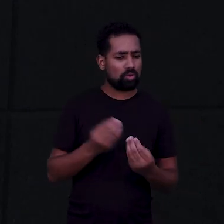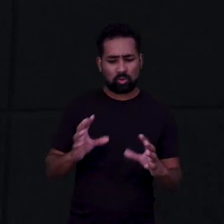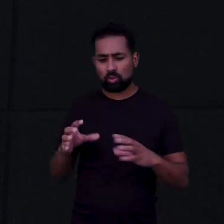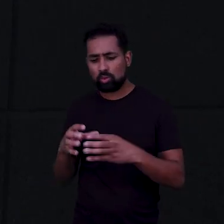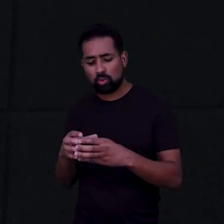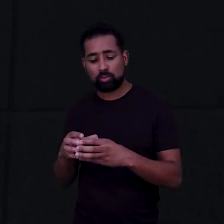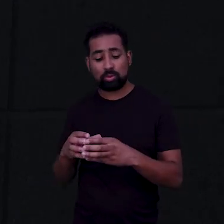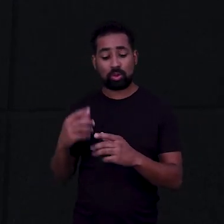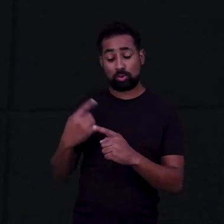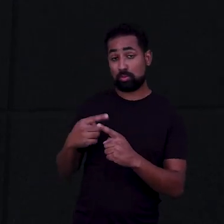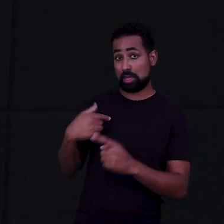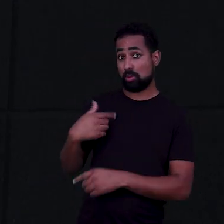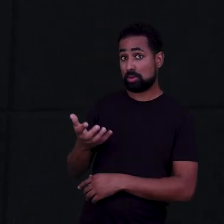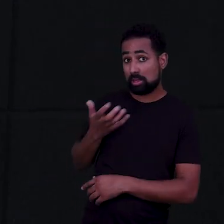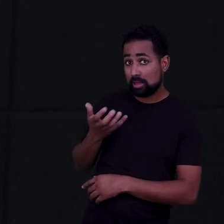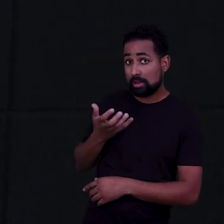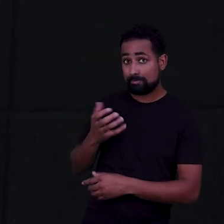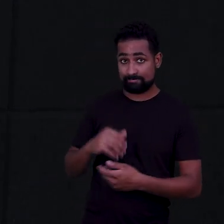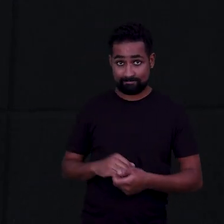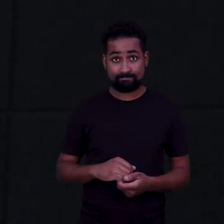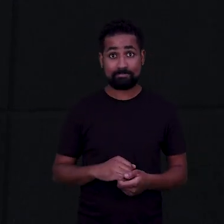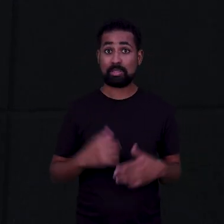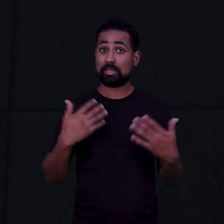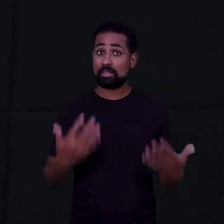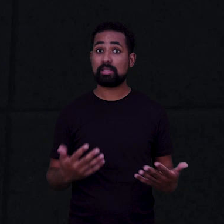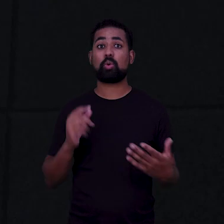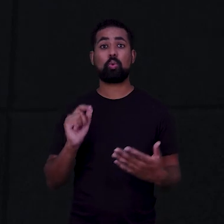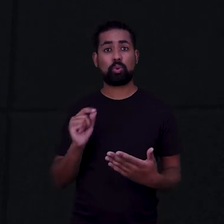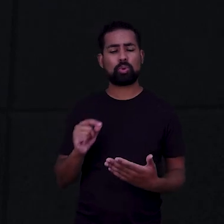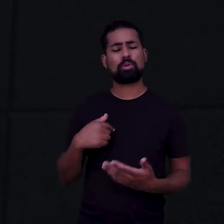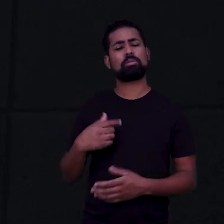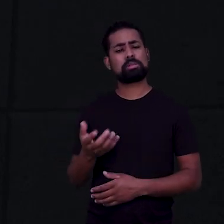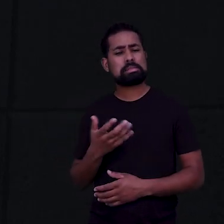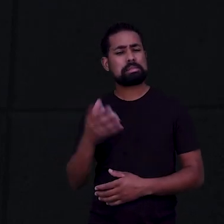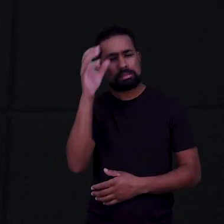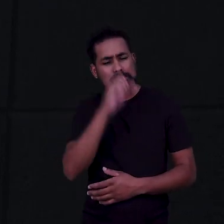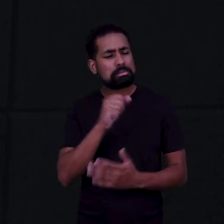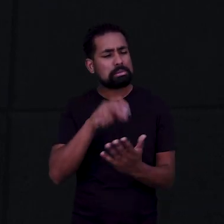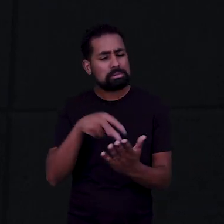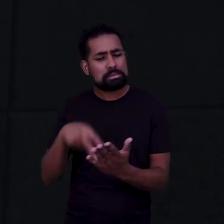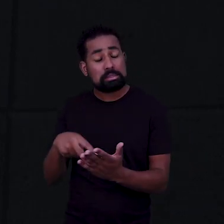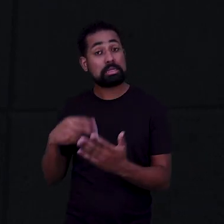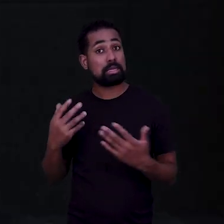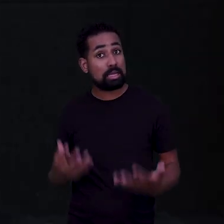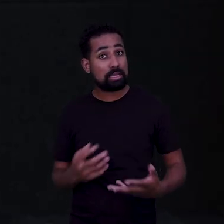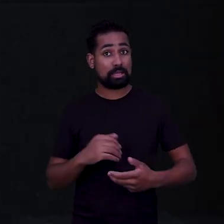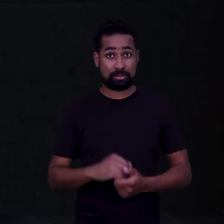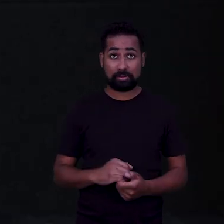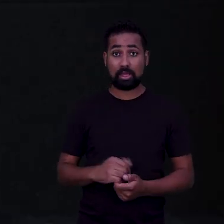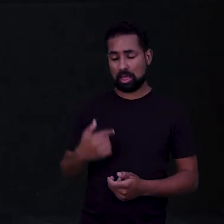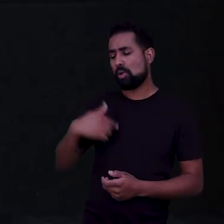velhinha, porque tremia. Então eu tremia que nem uma vovozinha.